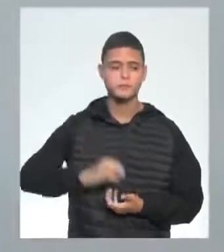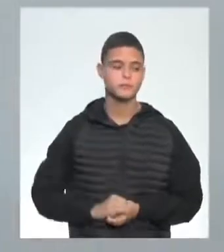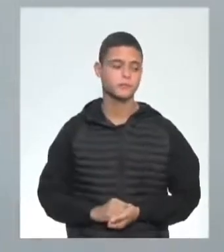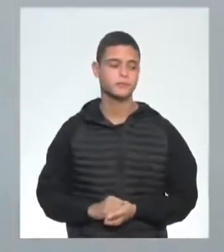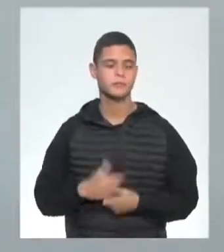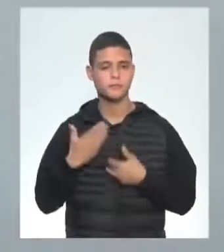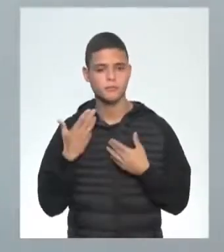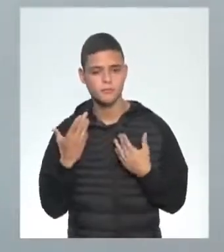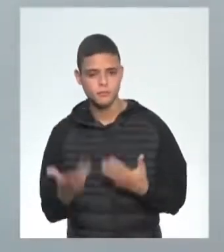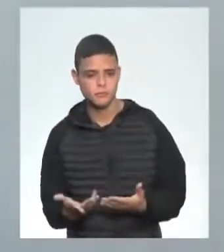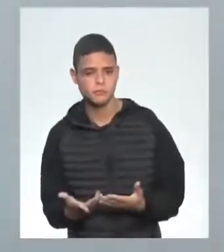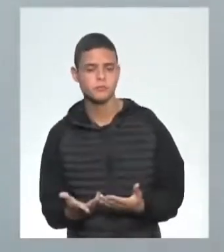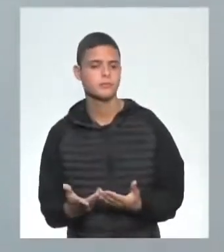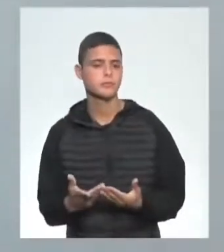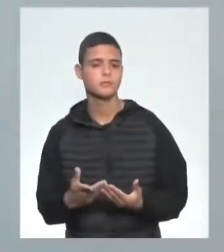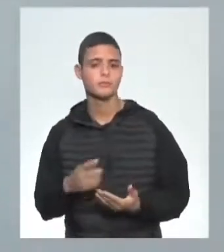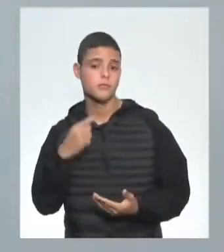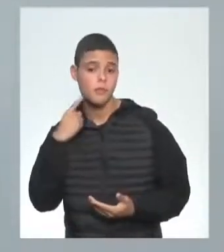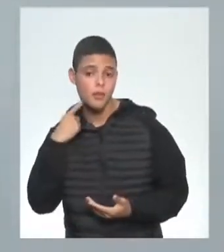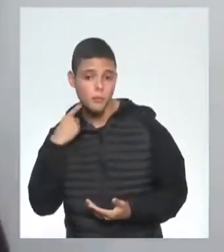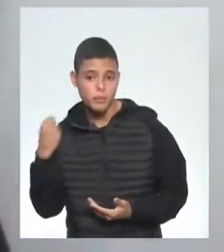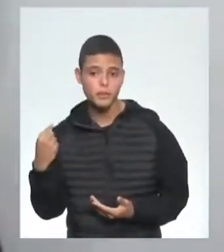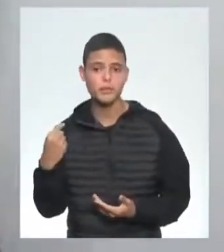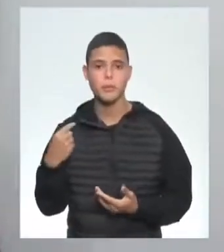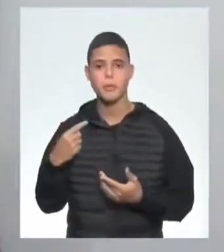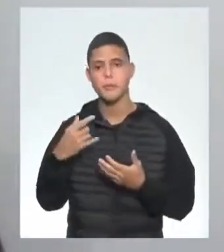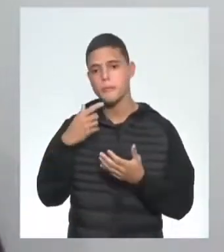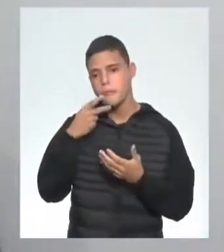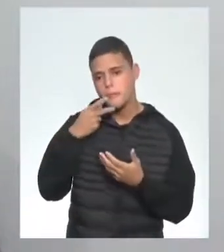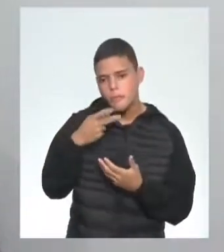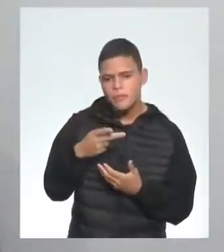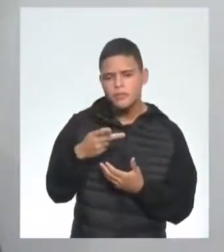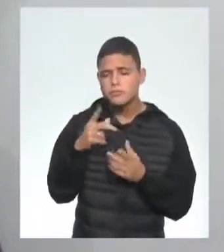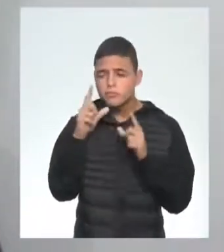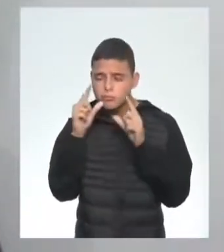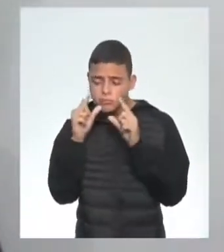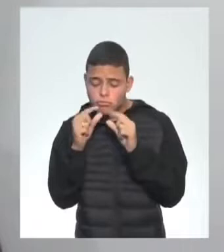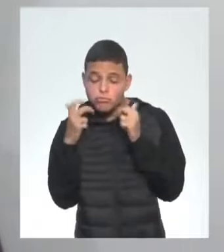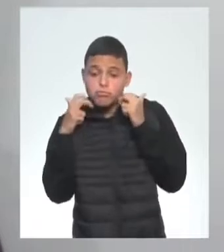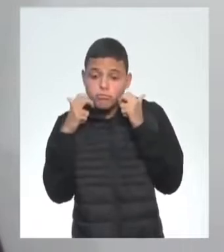Não é à toa que o mineiro ele fala de maneira mais quase tímida, né? Um sotaque mais